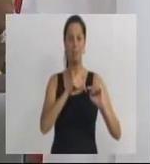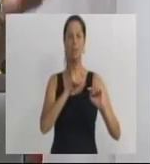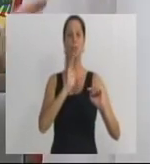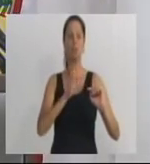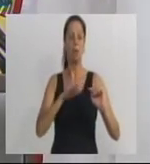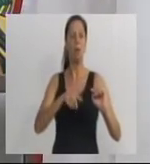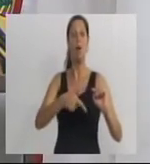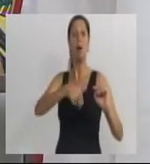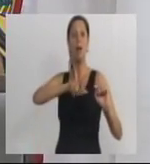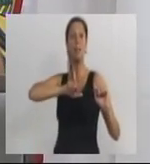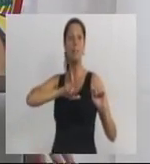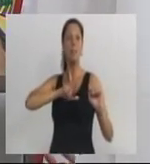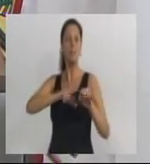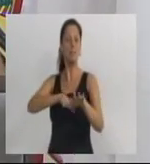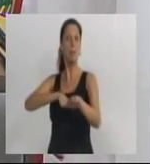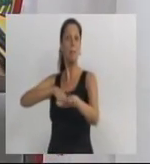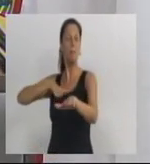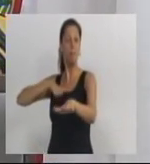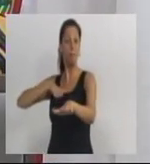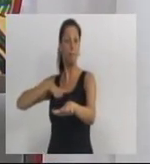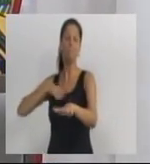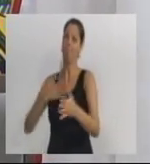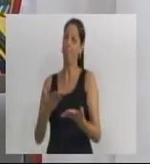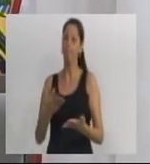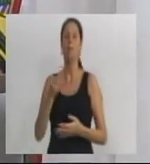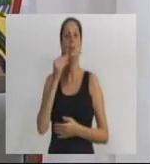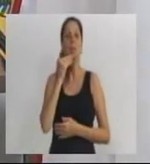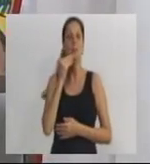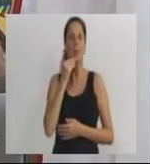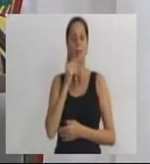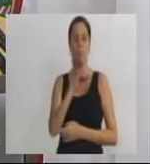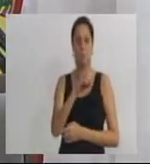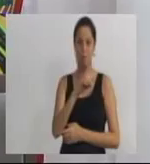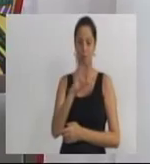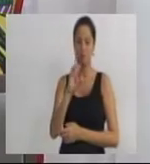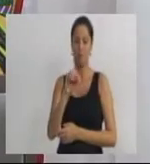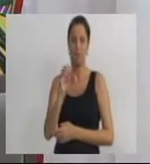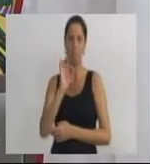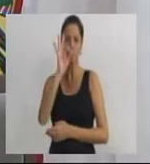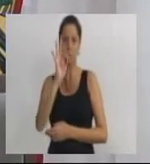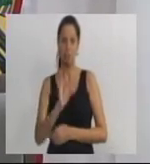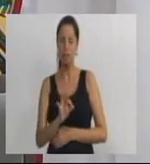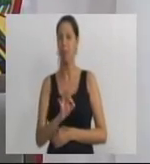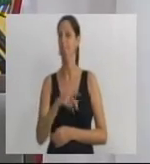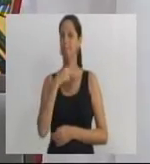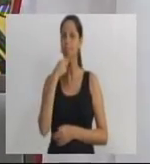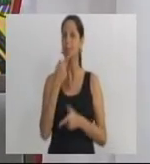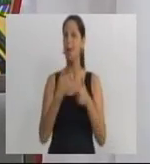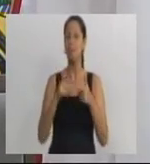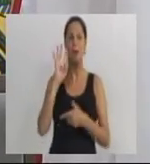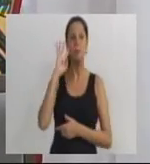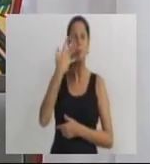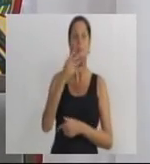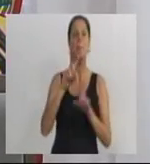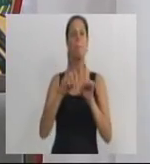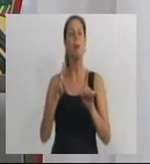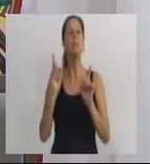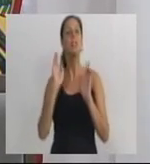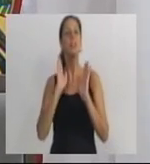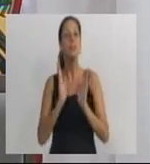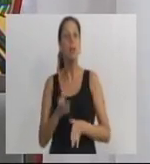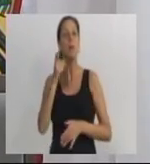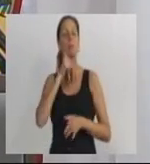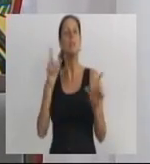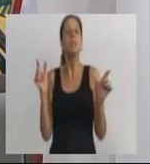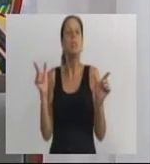resolver o problema do trânsito. Não vai resolver 100%, mas vai amenizar e muito. Aquele pessoal ali que vai para o Passo Manso, para Indaial, para Arnoldo